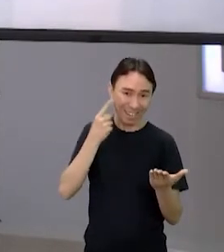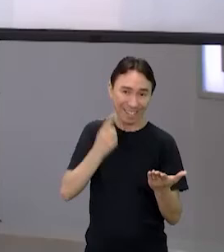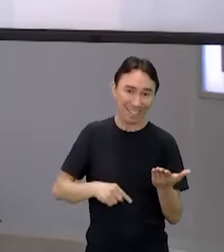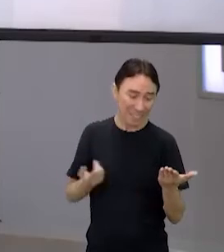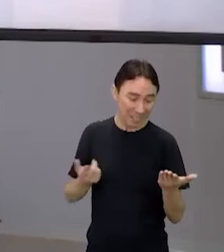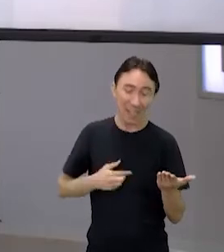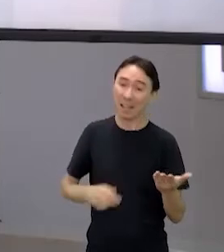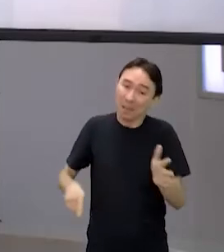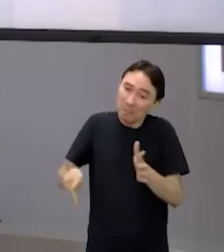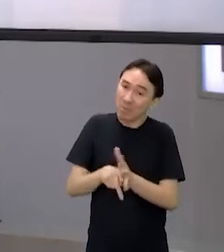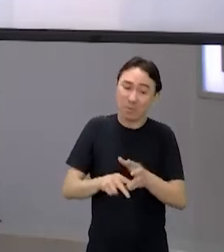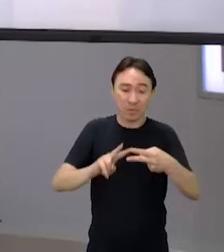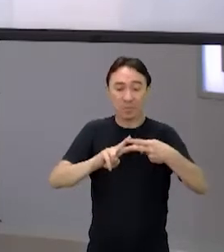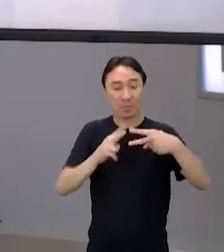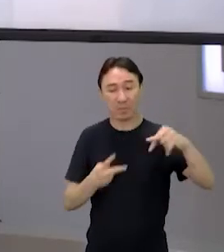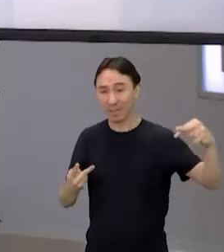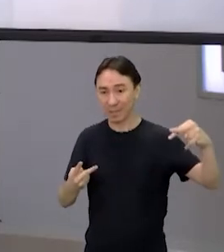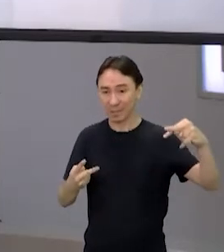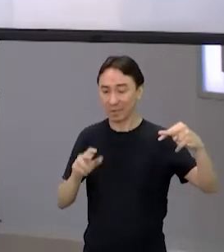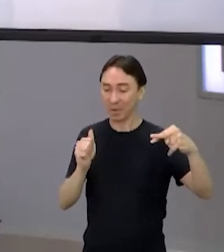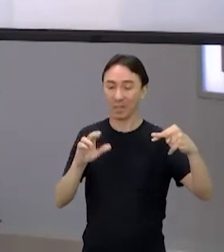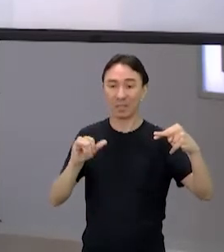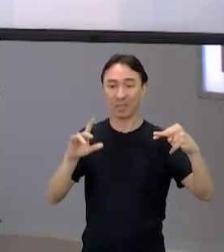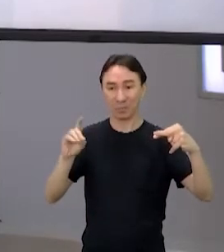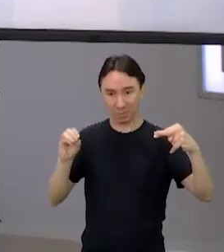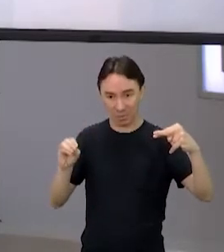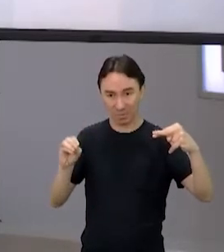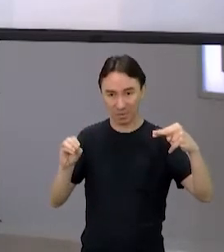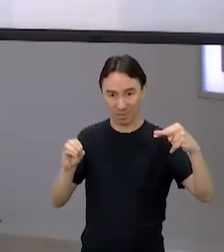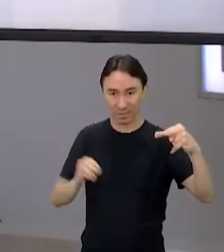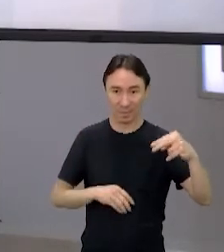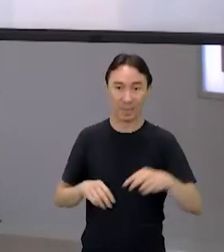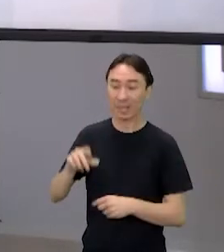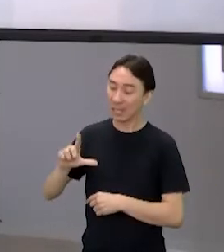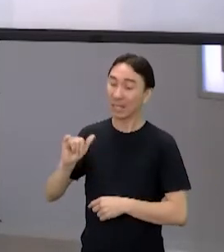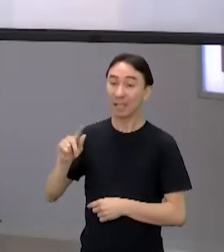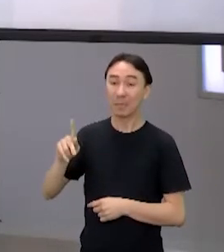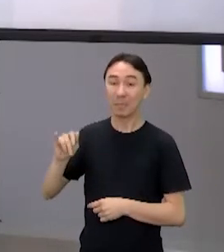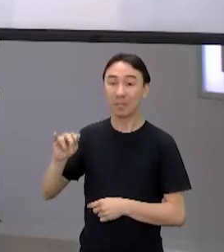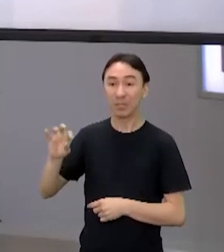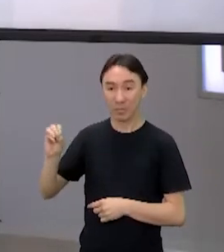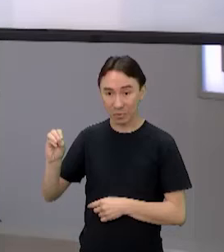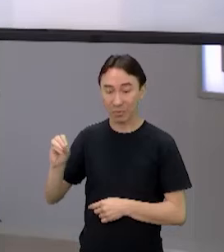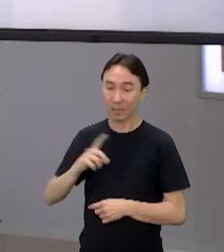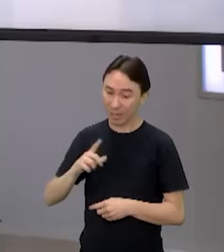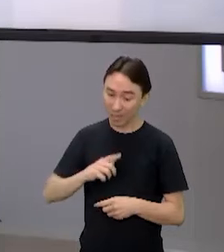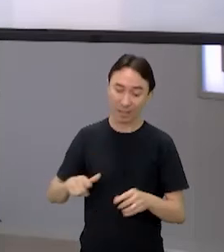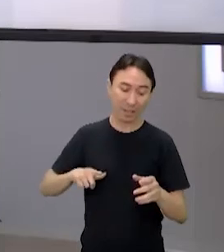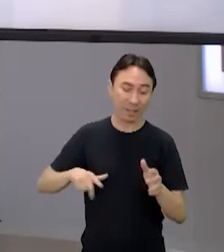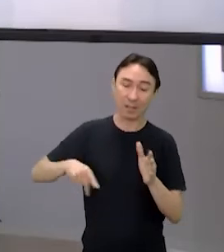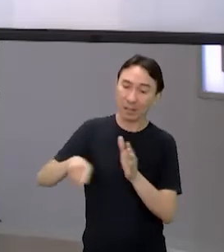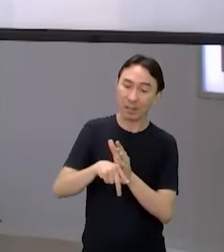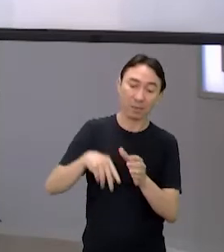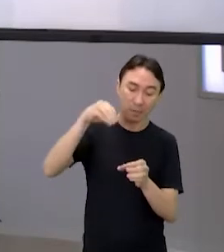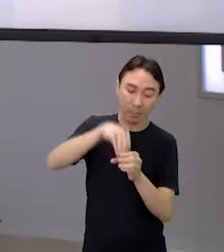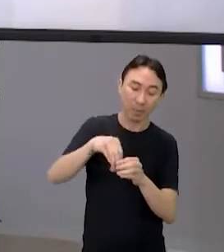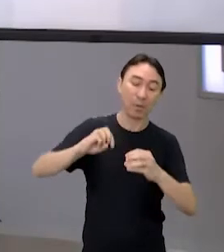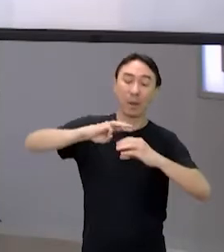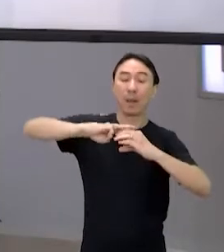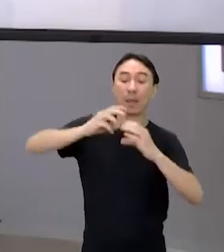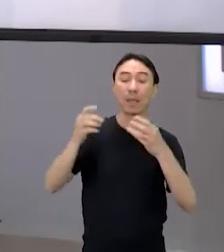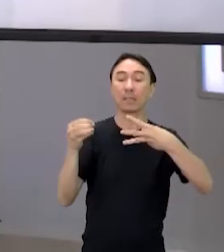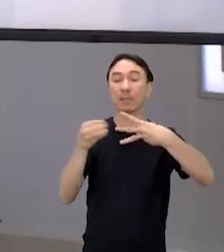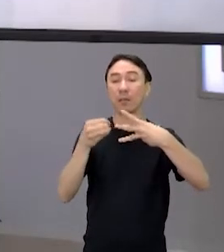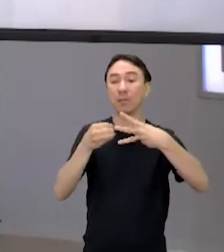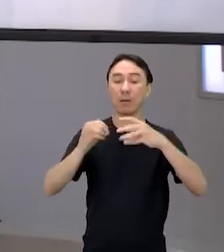DNA. Os lipídios é a principal composição das nossas membranas celulares. Além disso, os